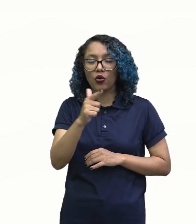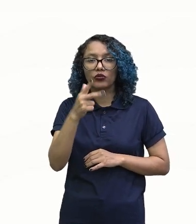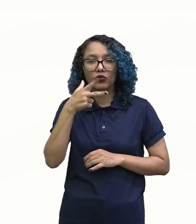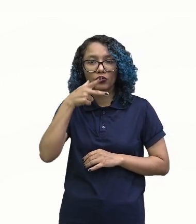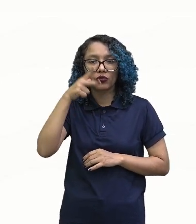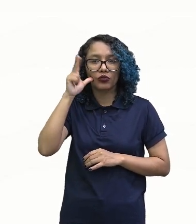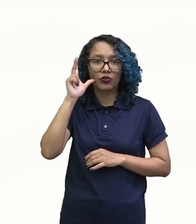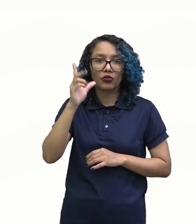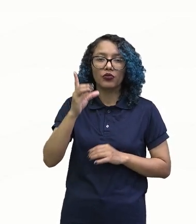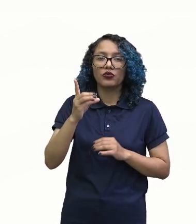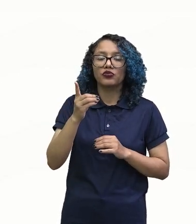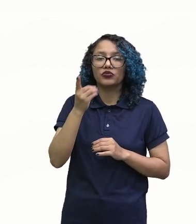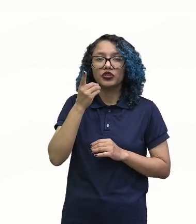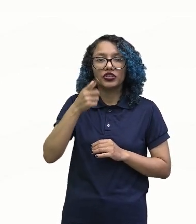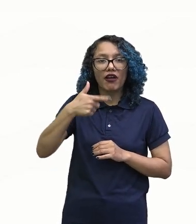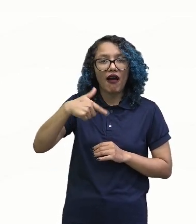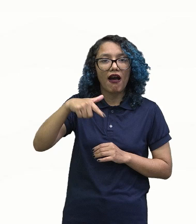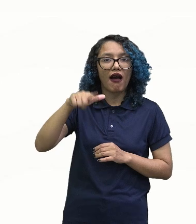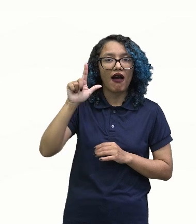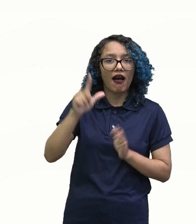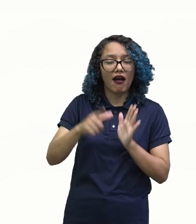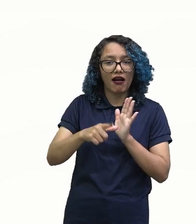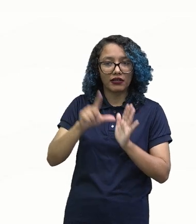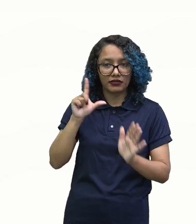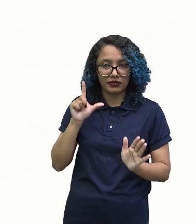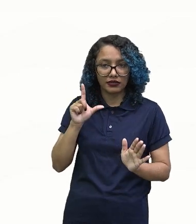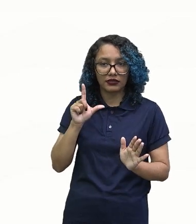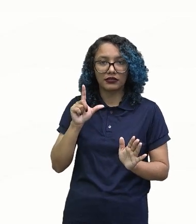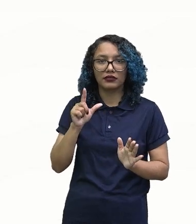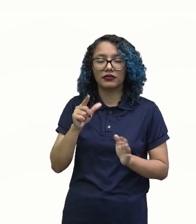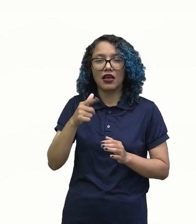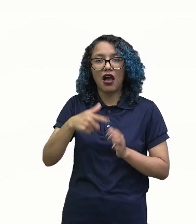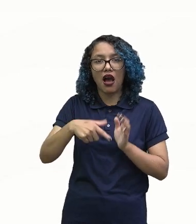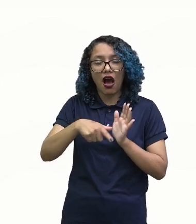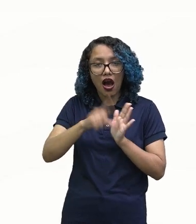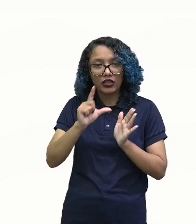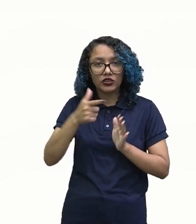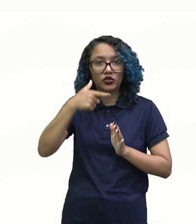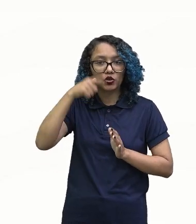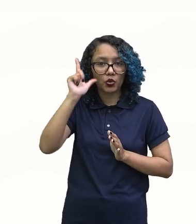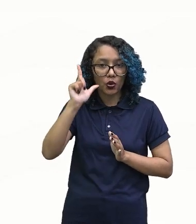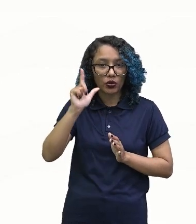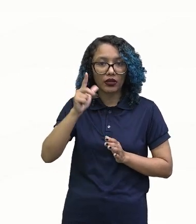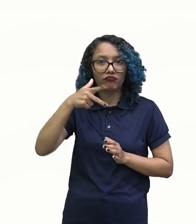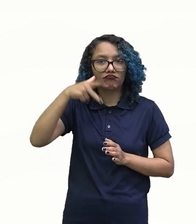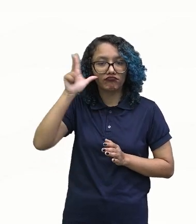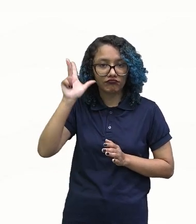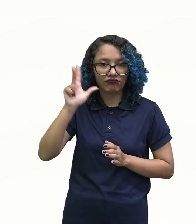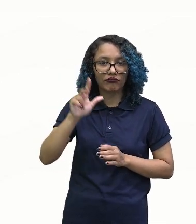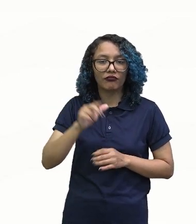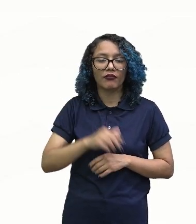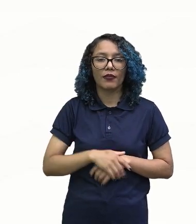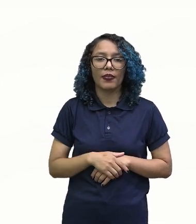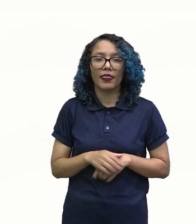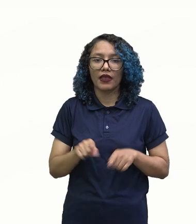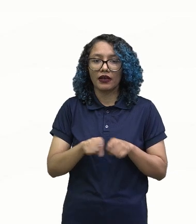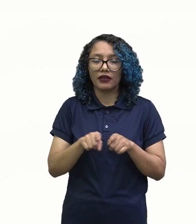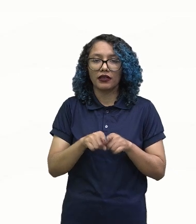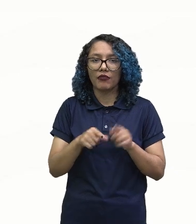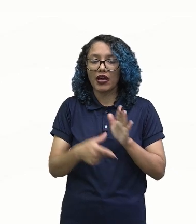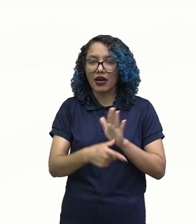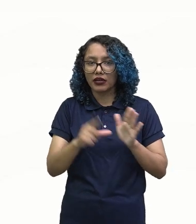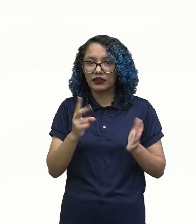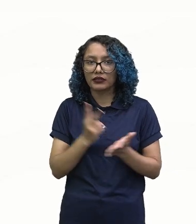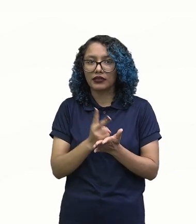dia anterior, né? Antepor, ou seja, sempre algo que está acontecendo no